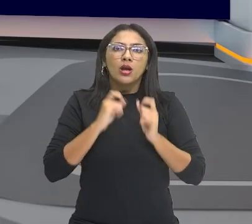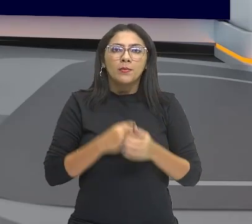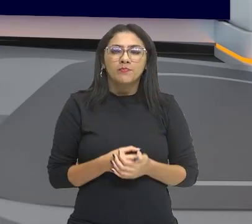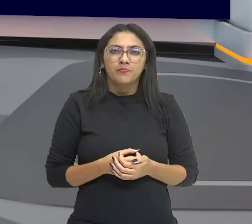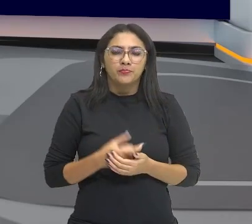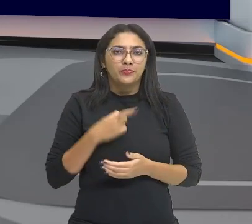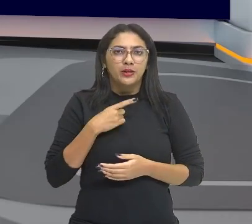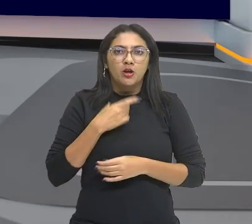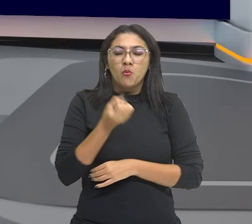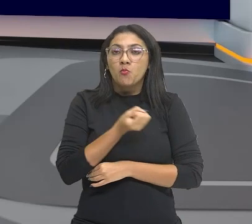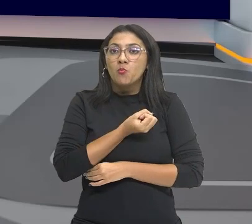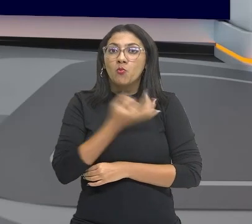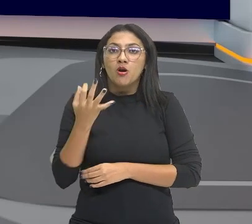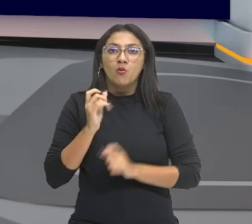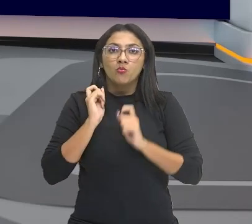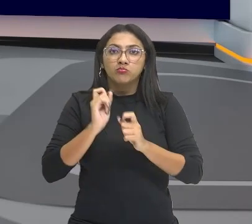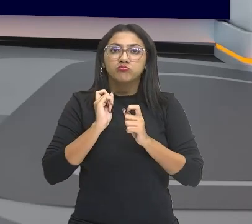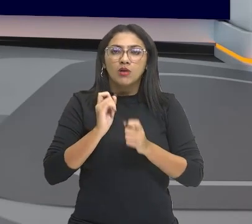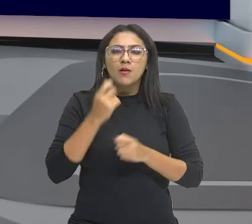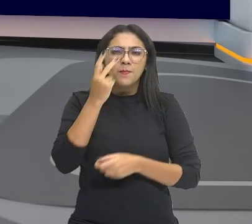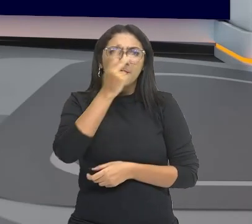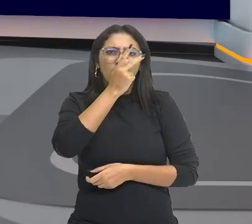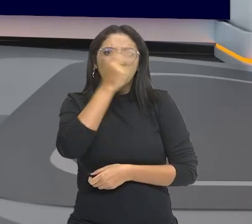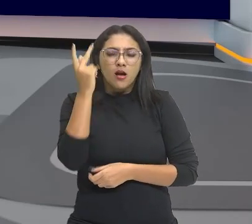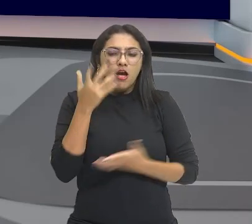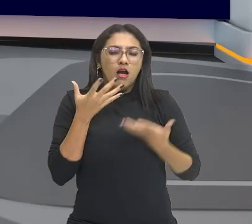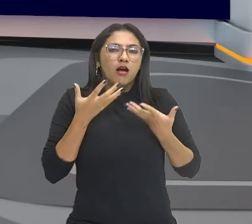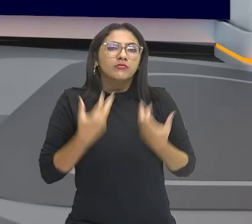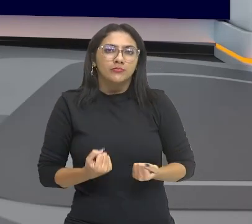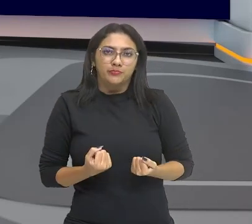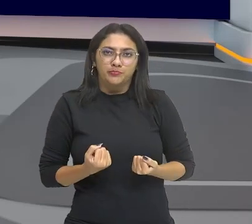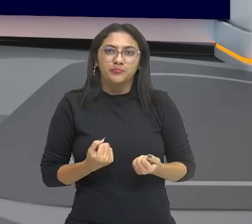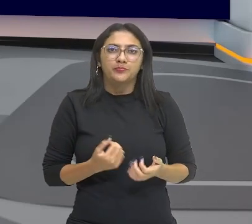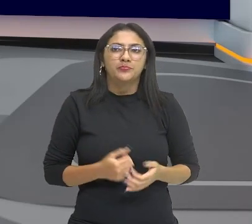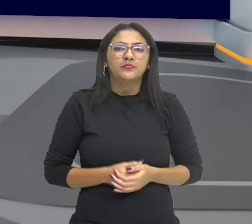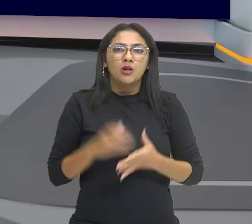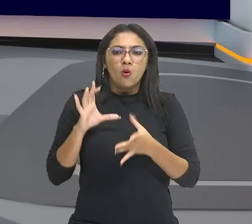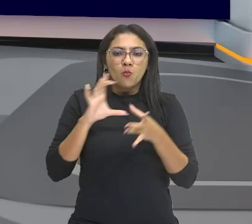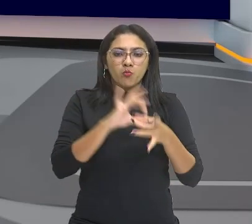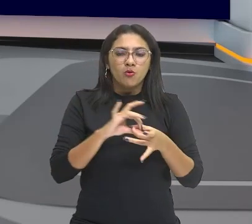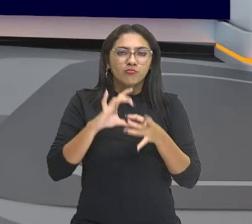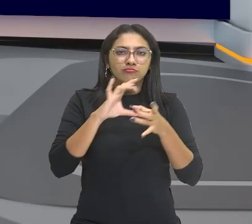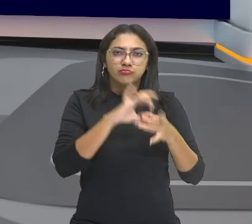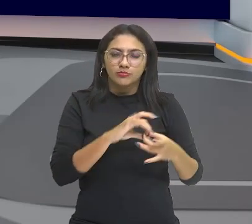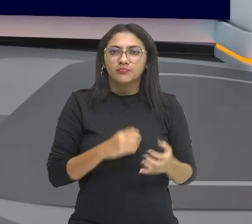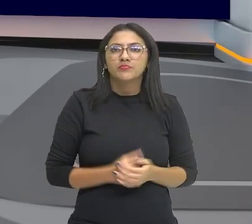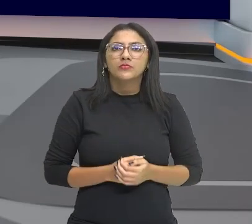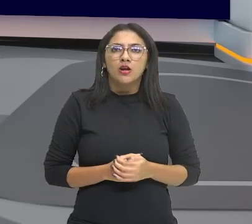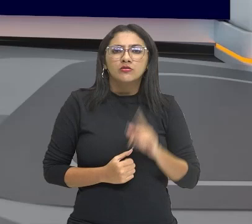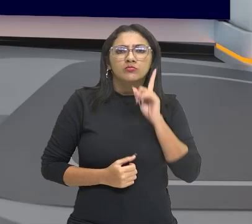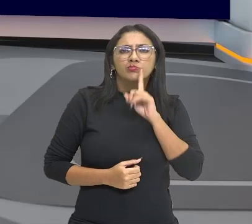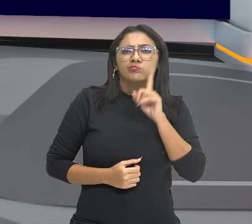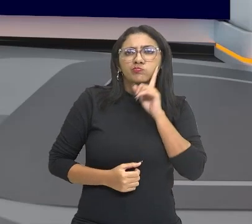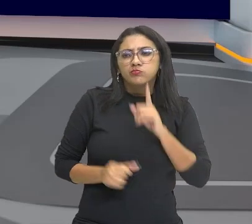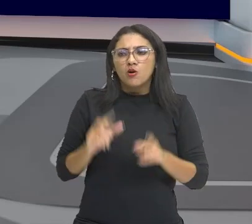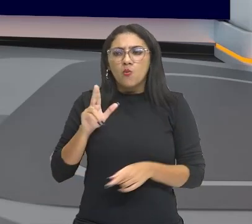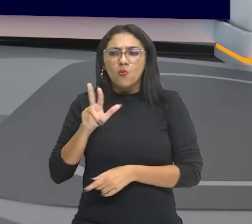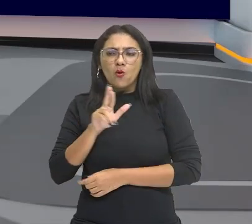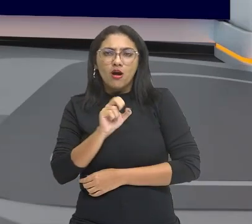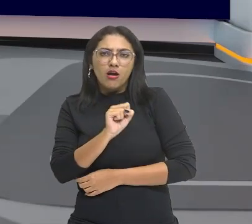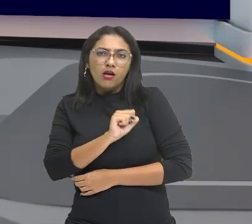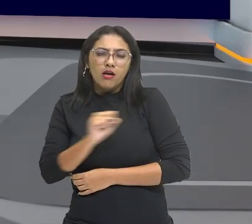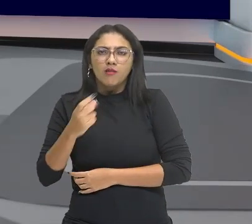número maior de aliados, tá bom? Então a gente tem os Estados Unidos ali e a União Soviética brigando, lutando para